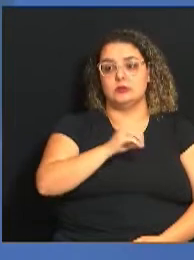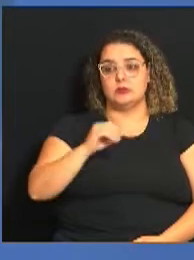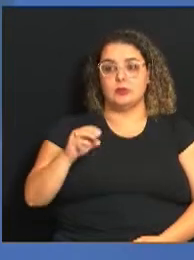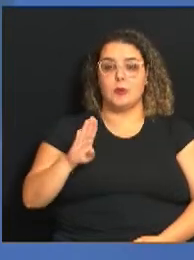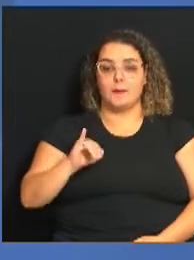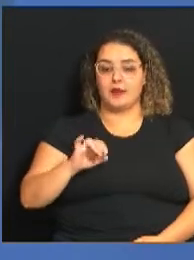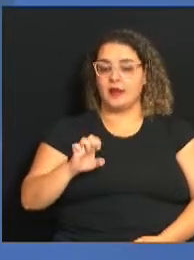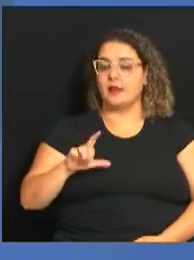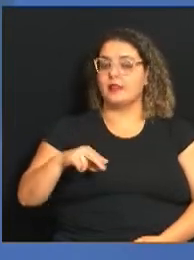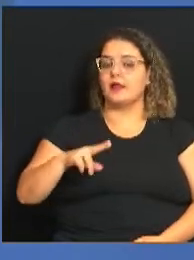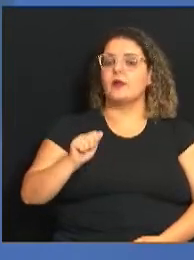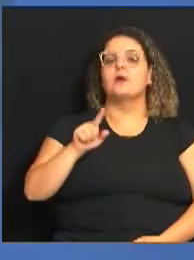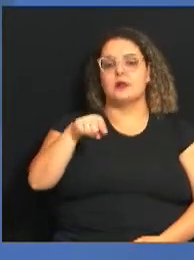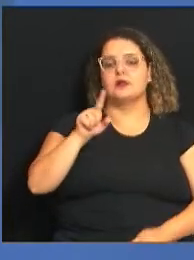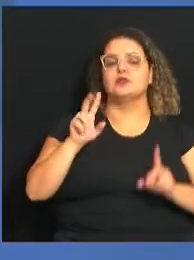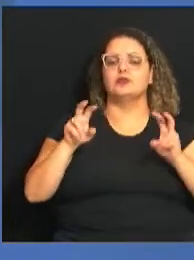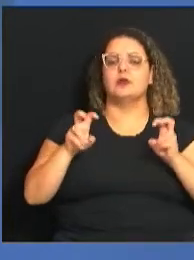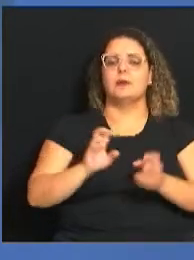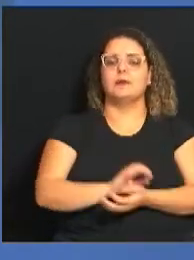tema.